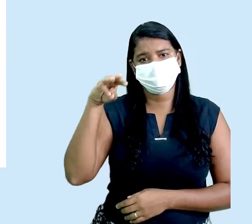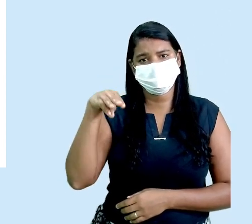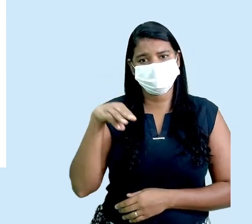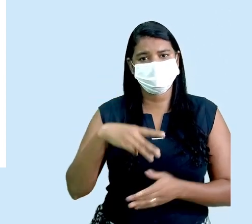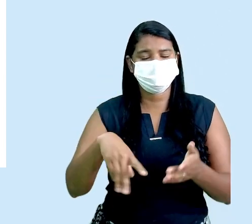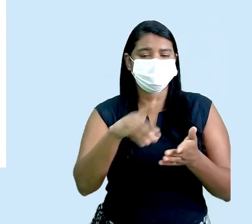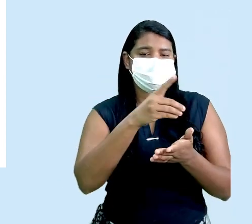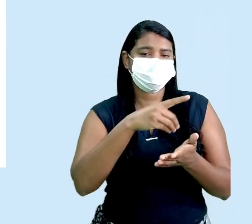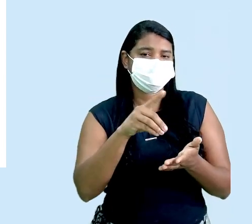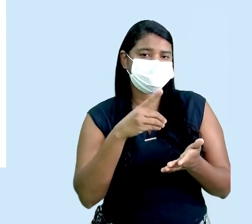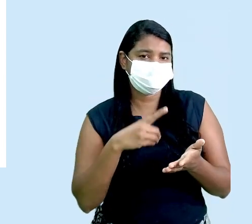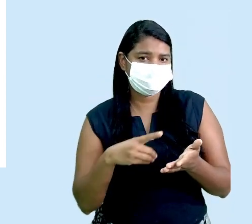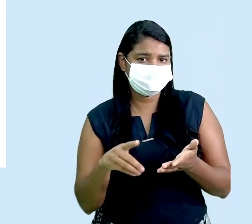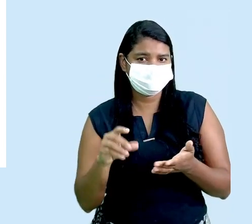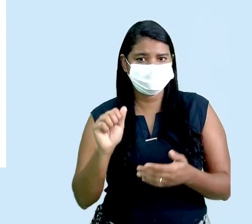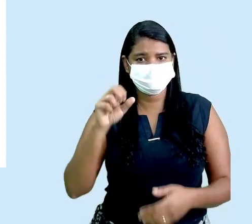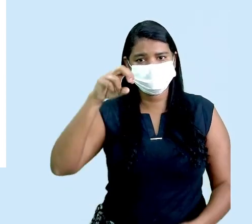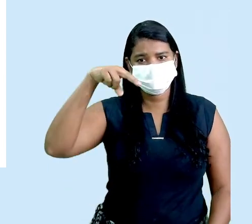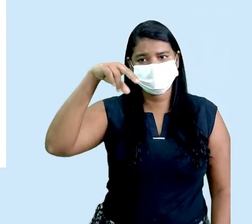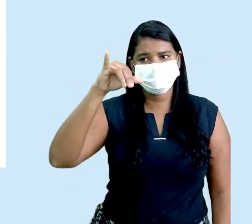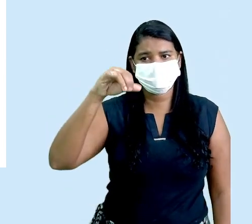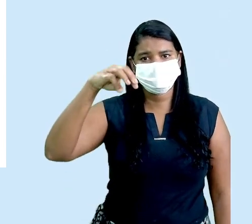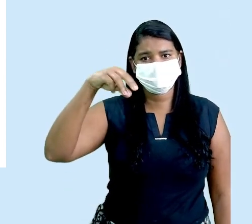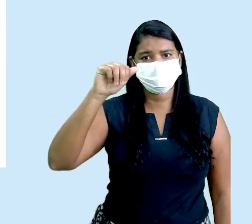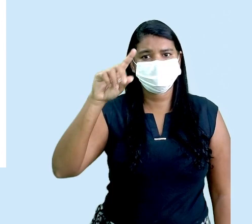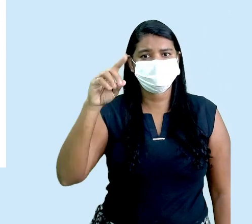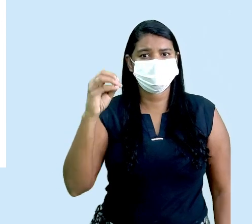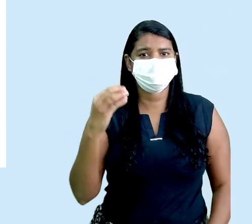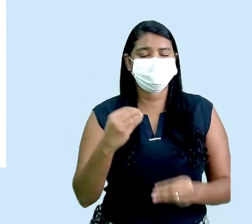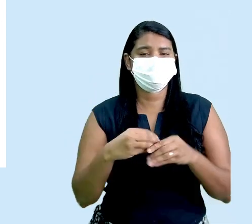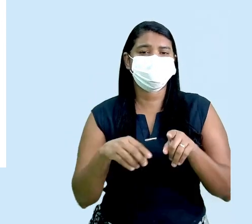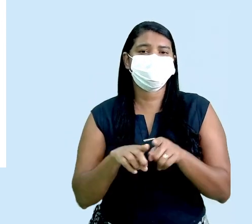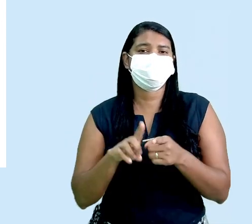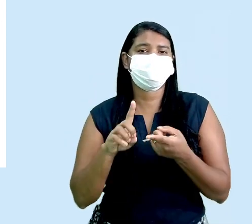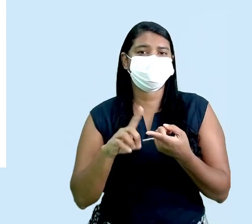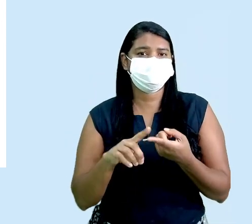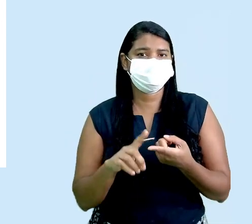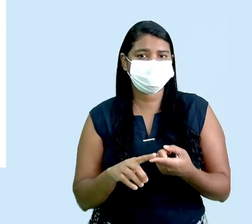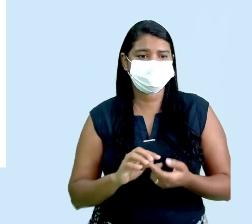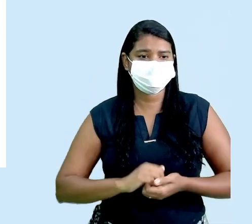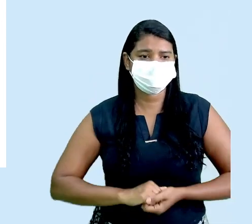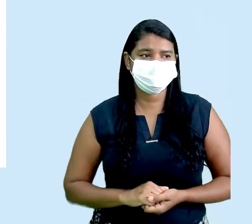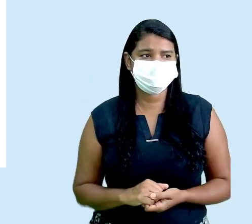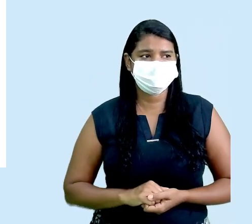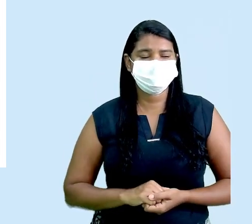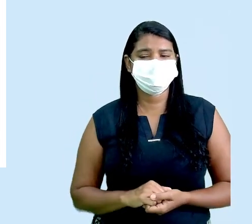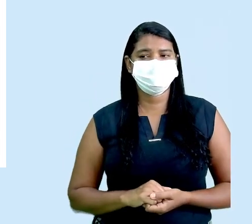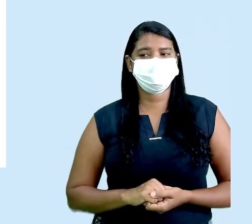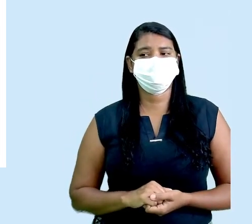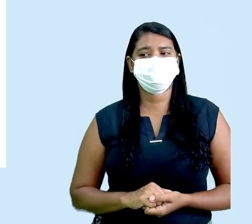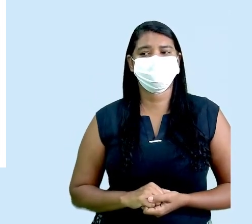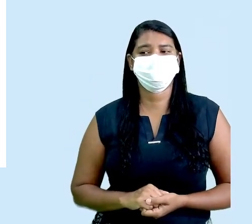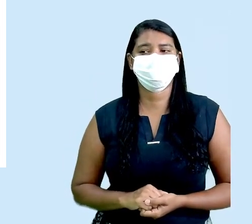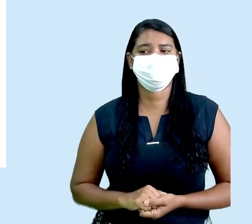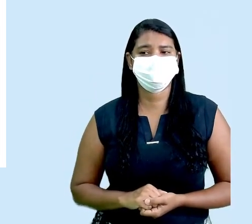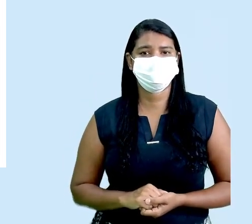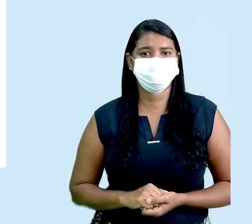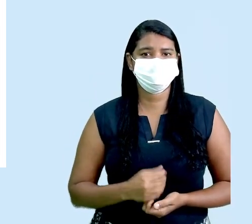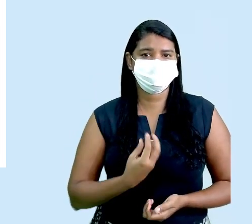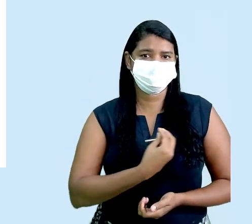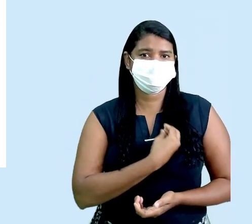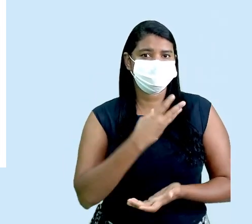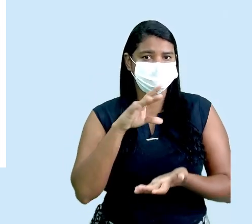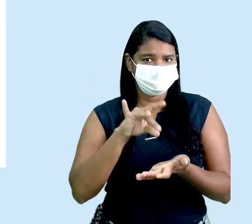animado, né? O pessoal simplesmente pegava essa inspiração desses desenhos e trabalhava na vida